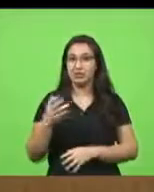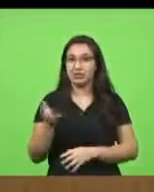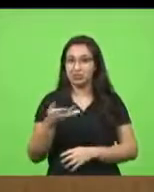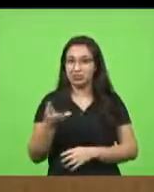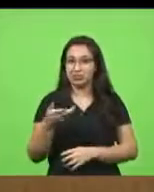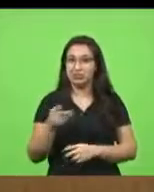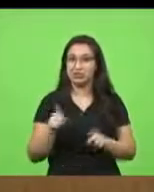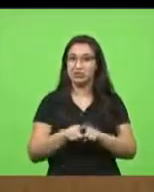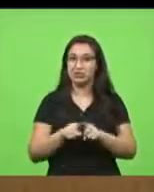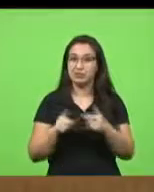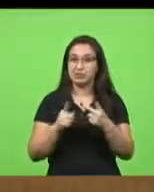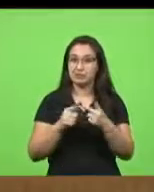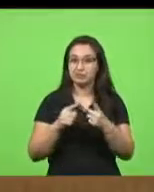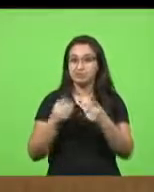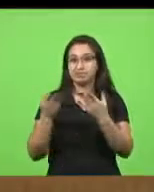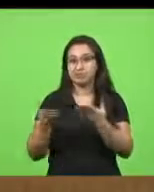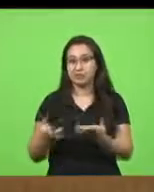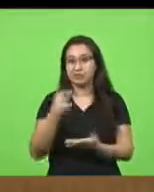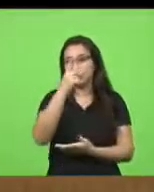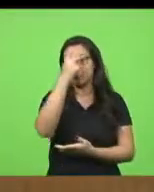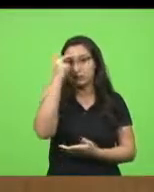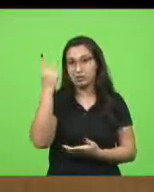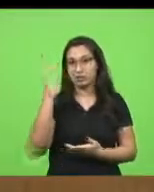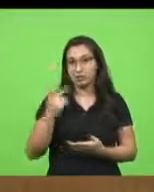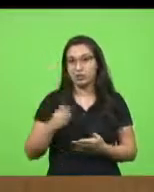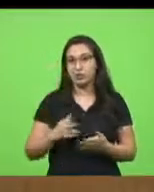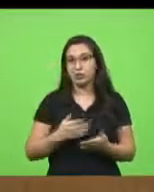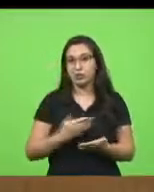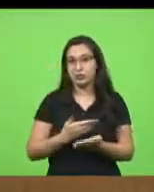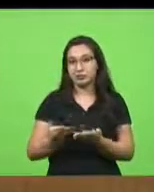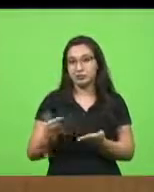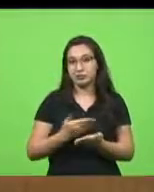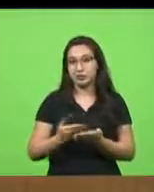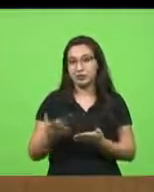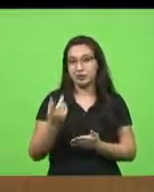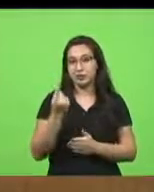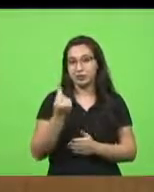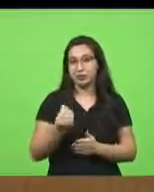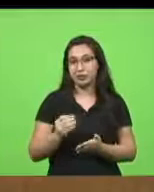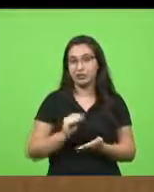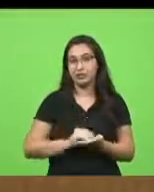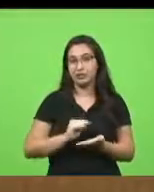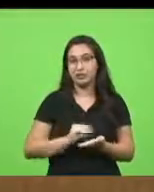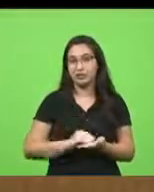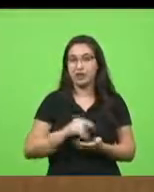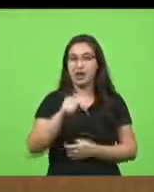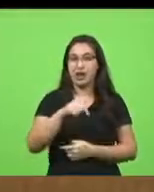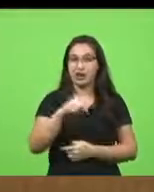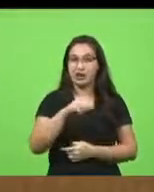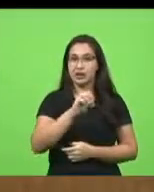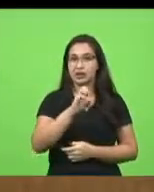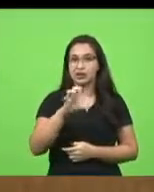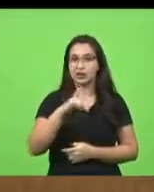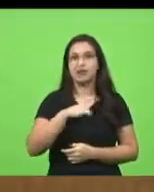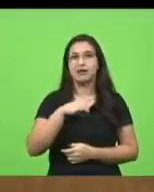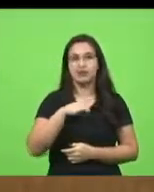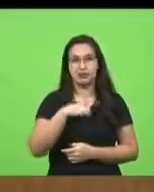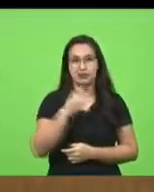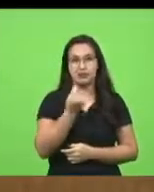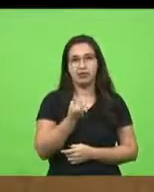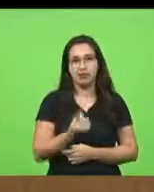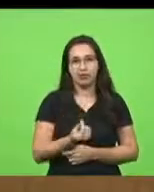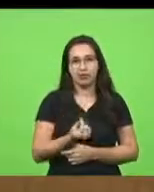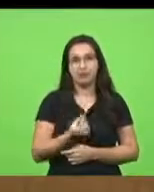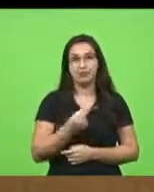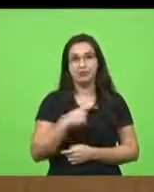impacto das pessoas que estão sofrendo e perdendo. Santa Catarina tem dinheiro, Santa Catarina tem condições. Se